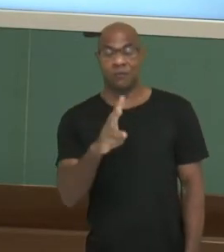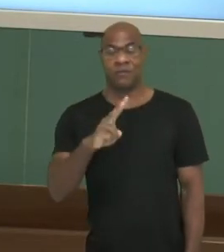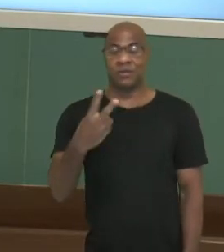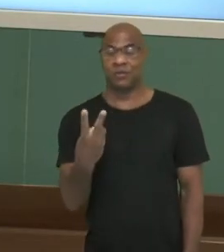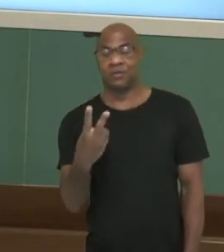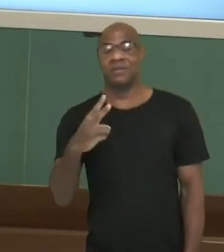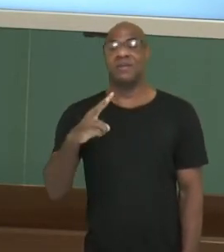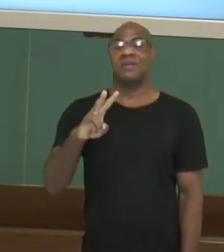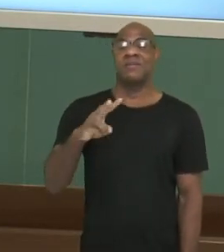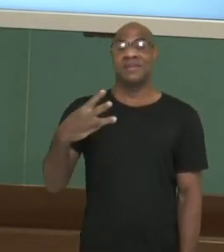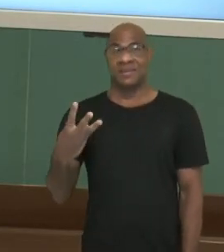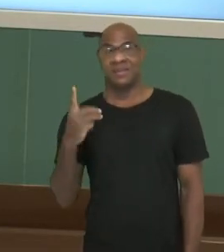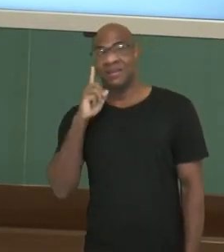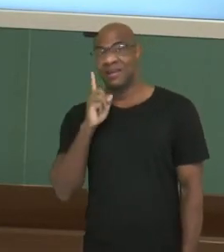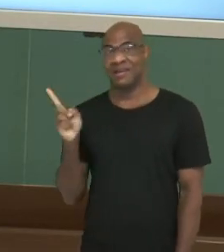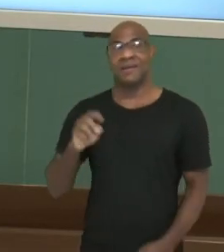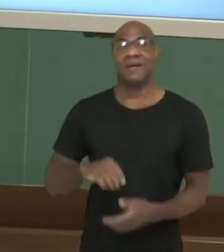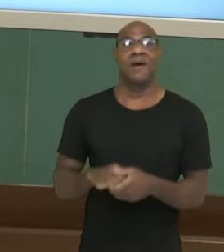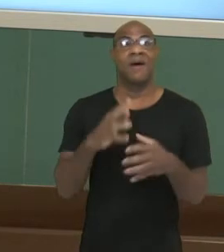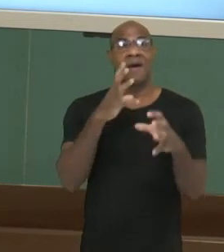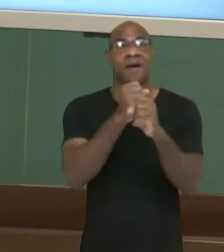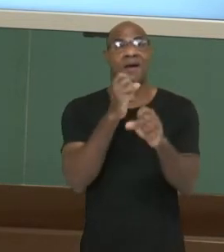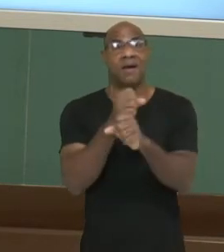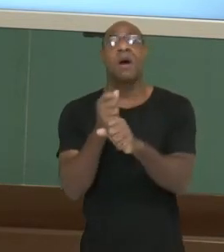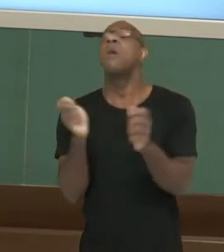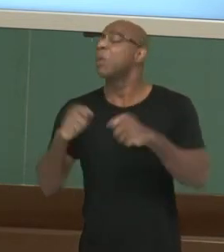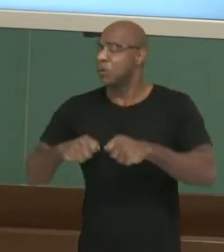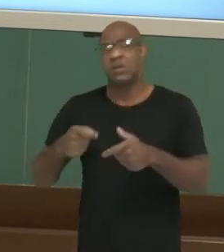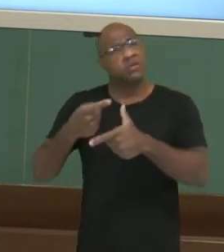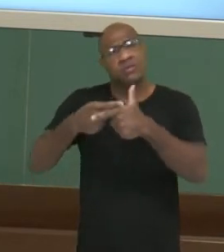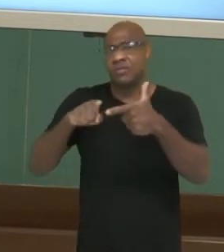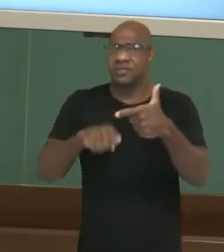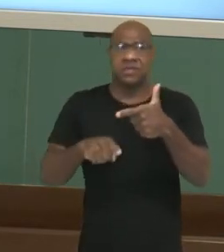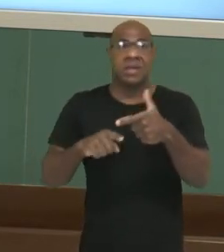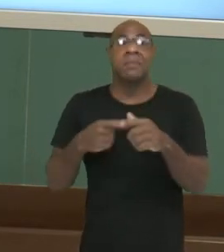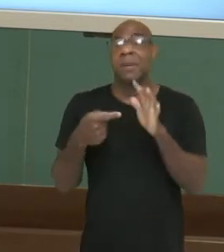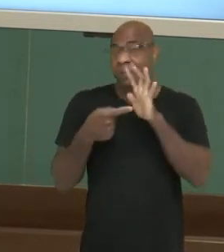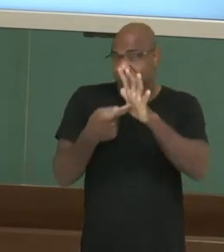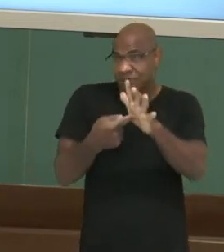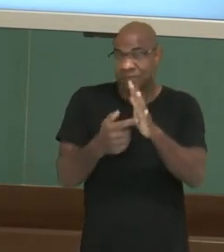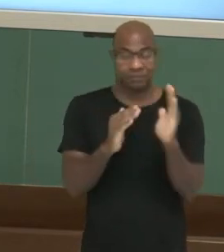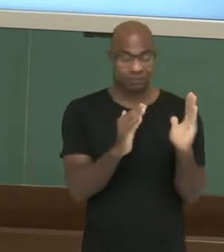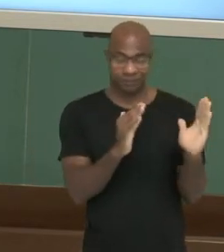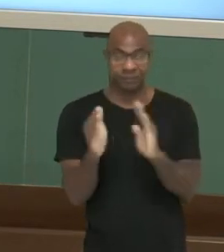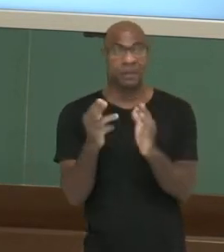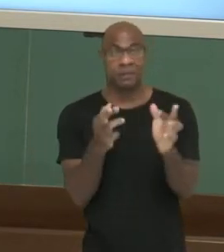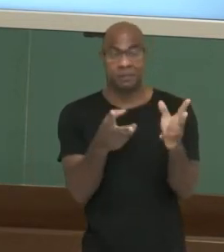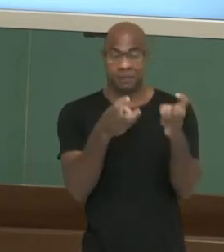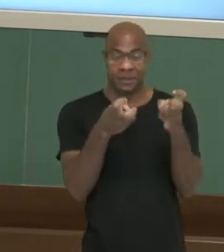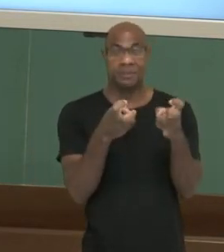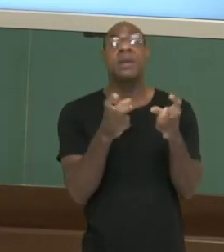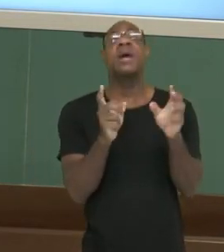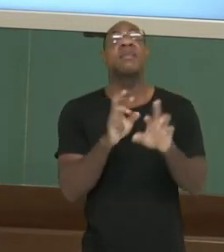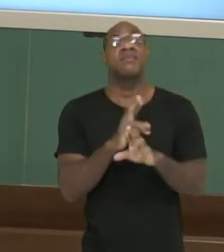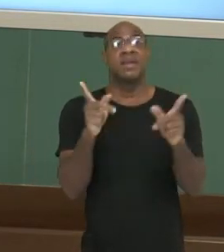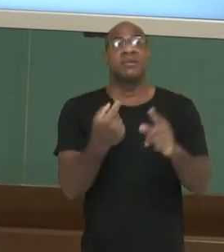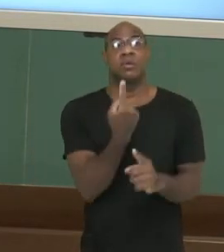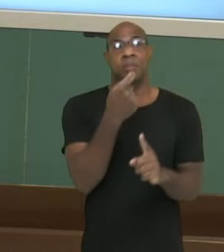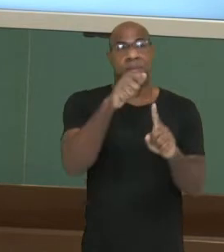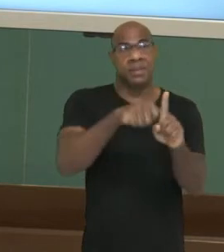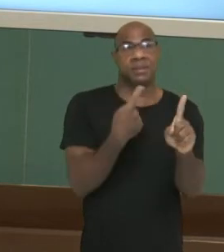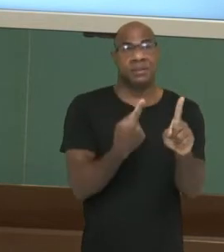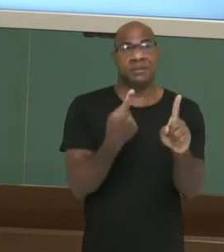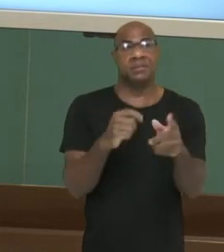conta. Já podia ter dividido aqui, tá bom? Eu deixei indicado para você ver a diferença deles, ó. Aqui com 1 mês, elevado a